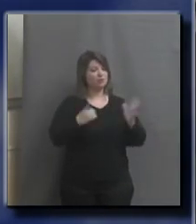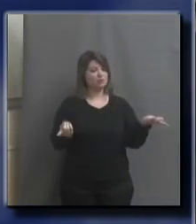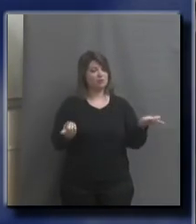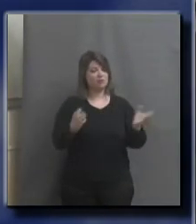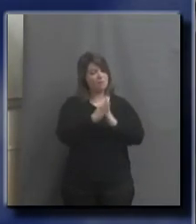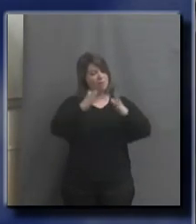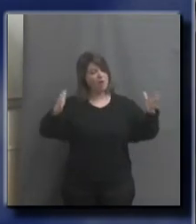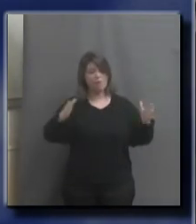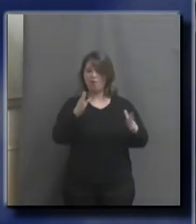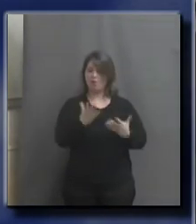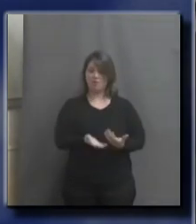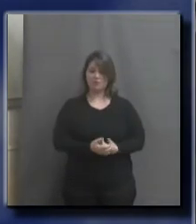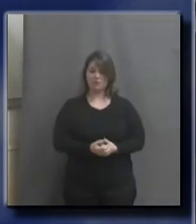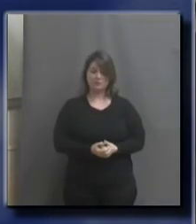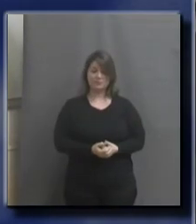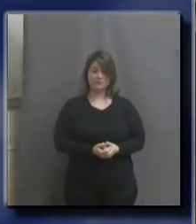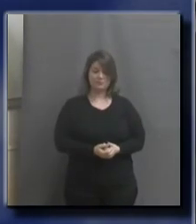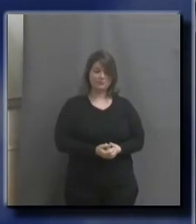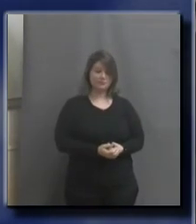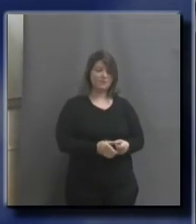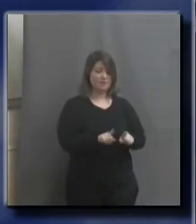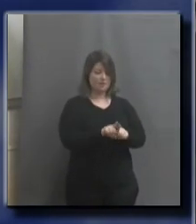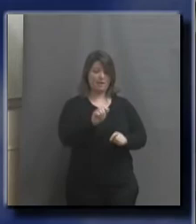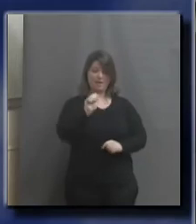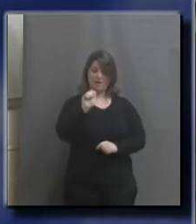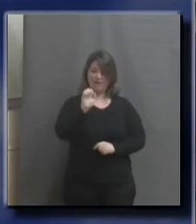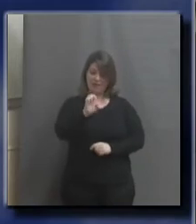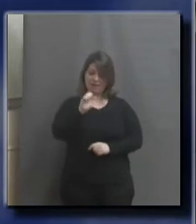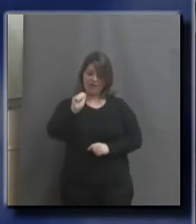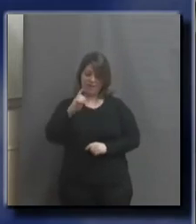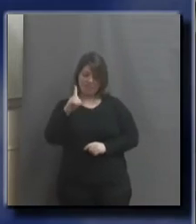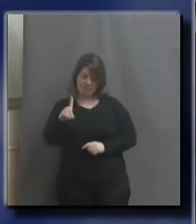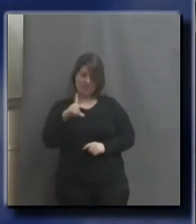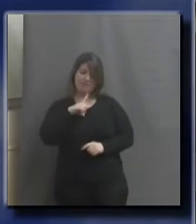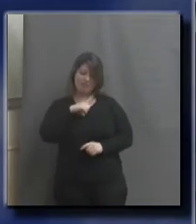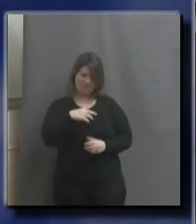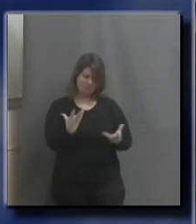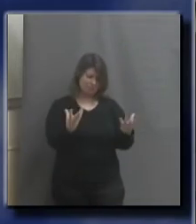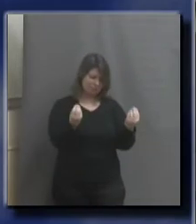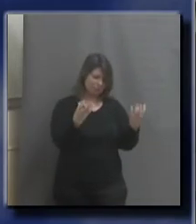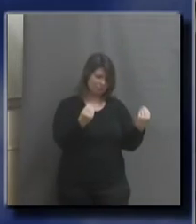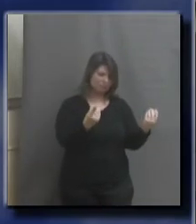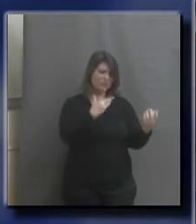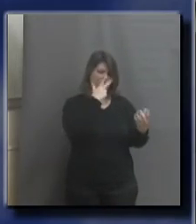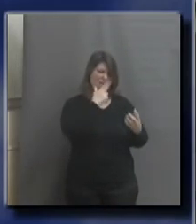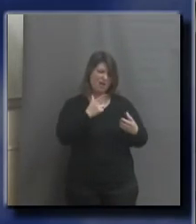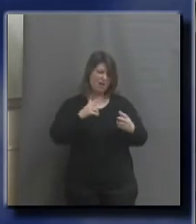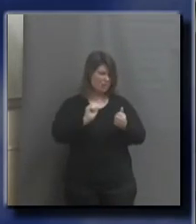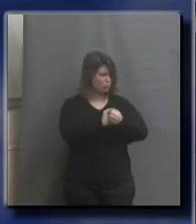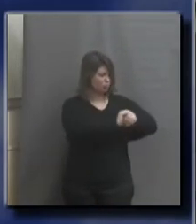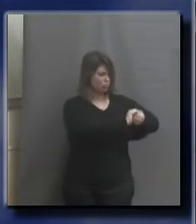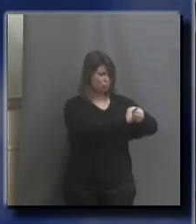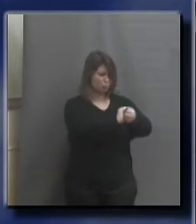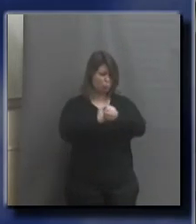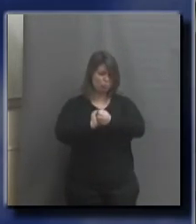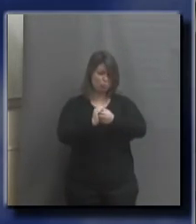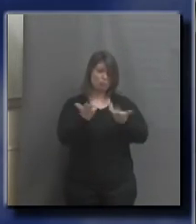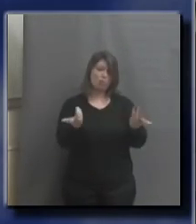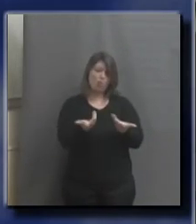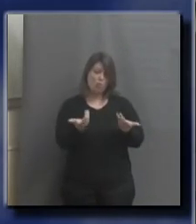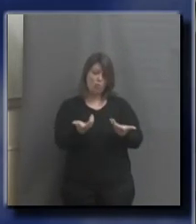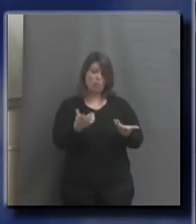maior possível. A EAD vem muito nesta esteira. Basta a gente sentar